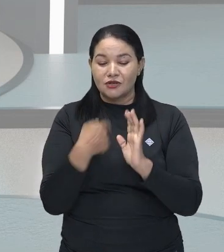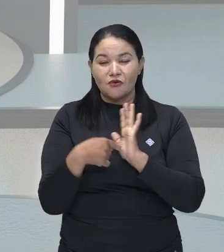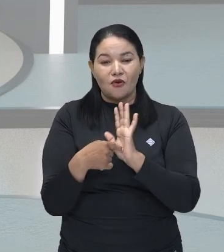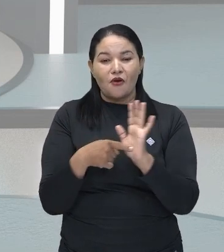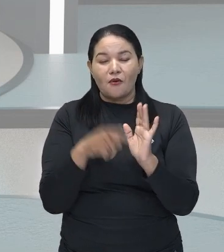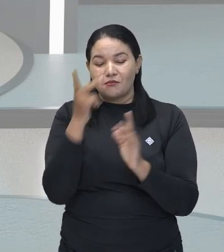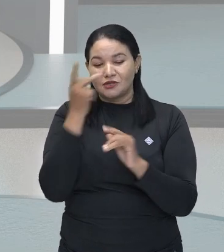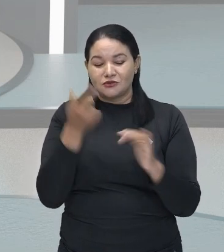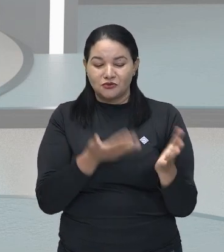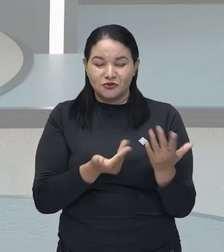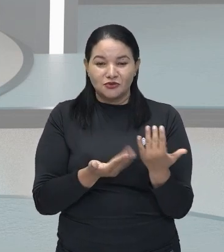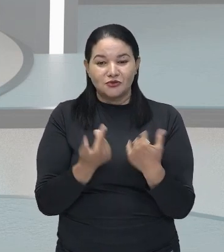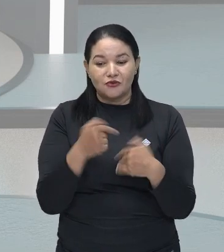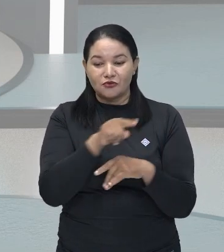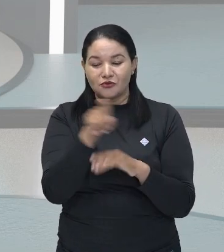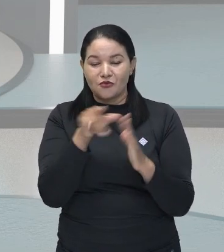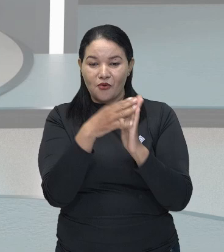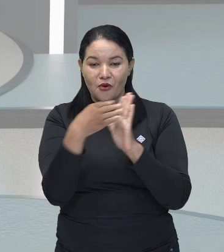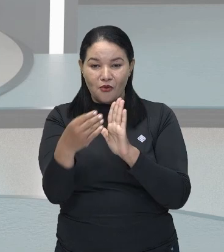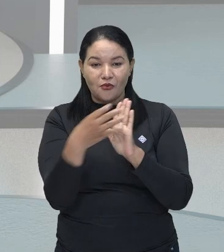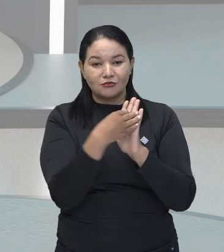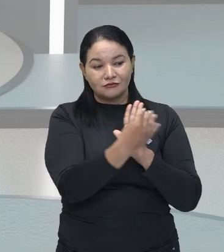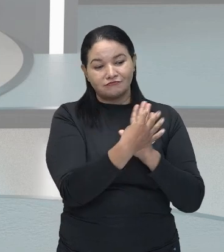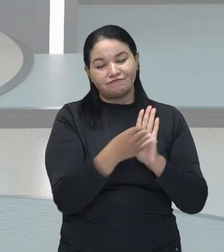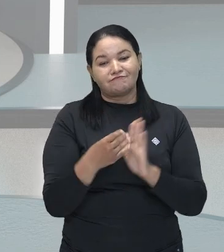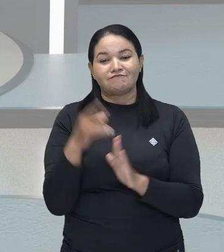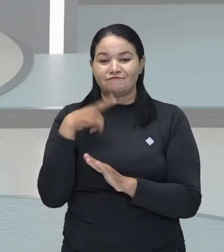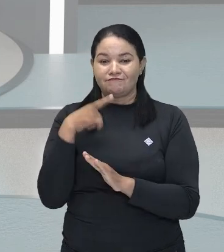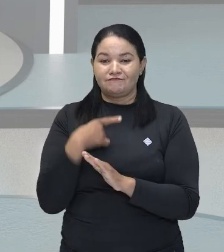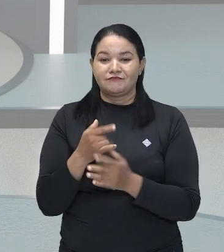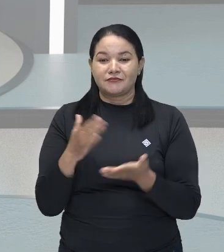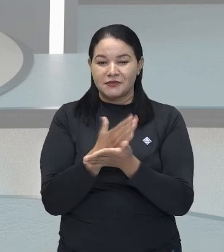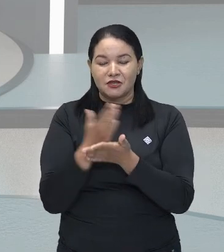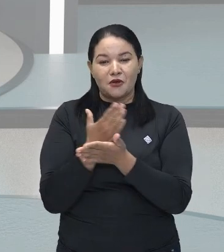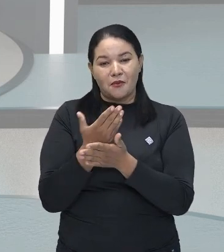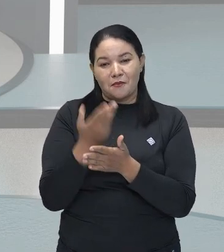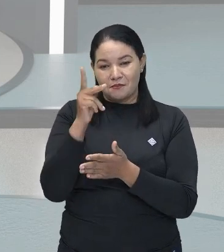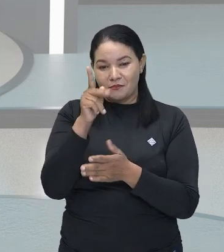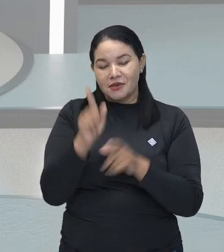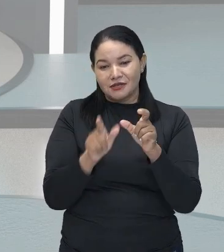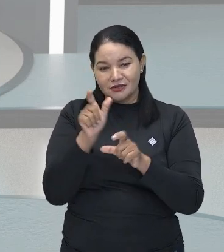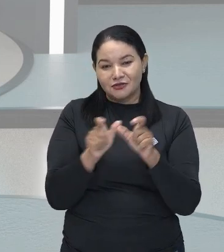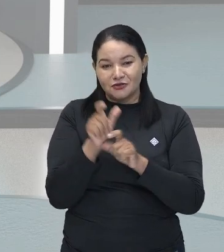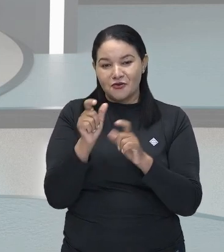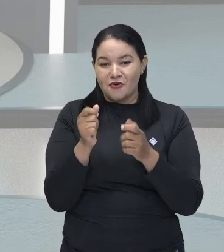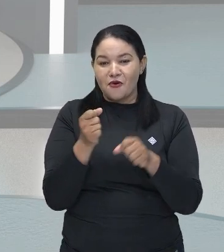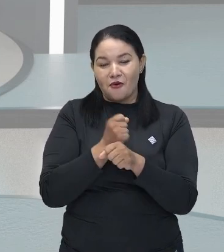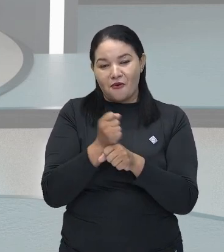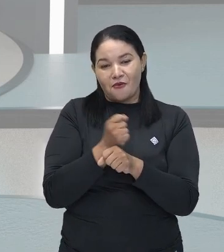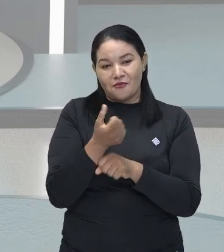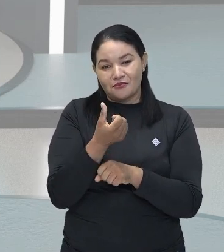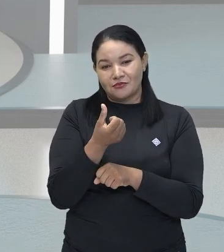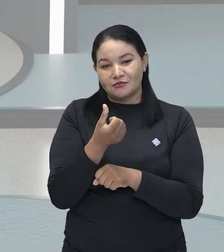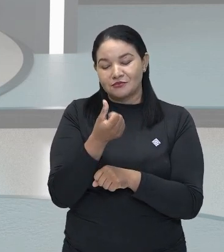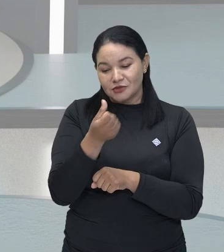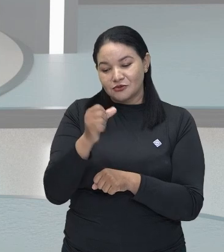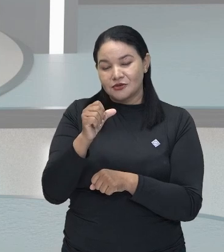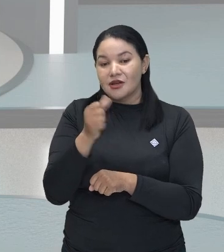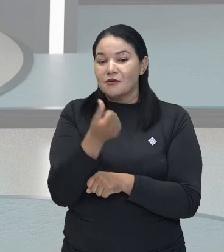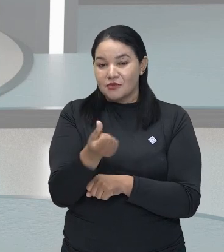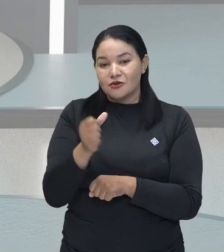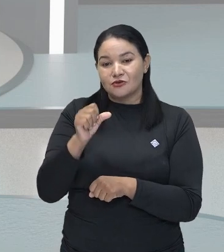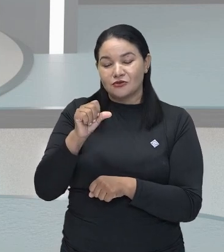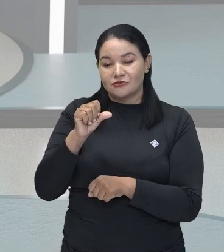da juventude da época. Então, as pessoas que são aí da década de 60, de 1960, elas lembram com